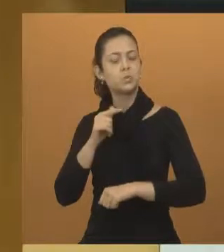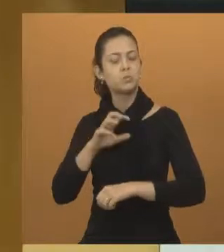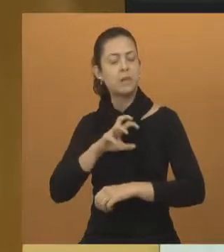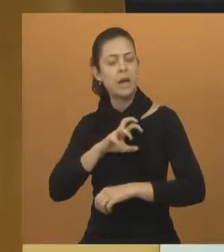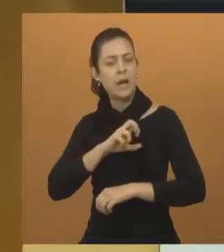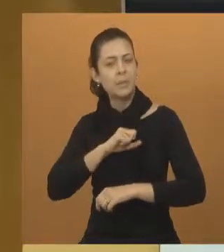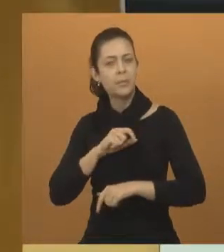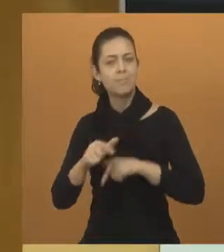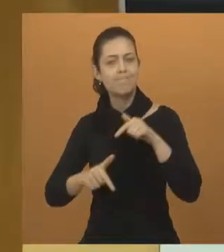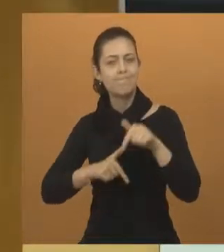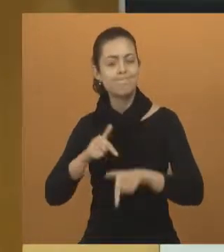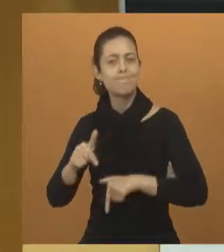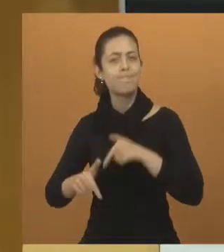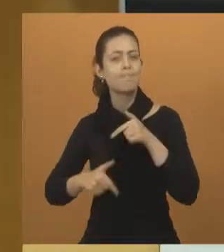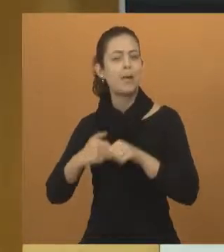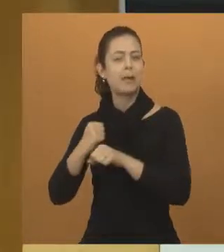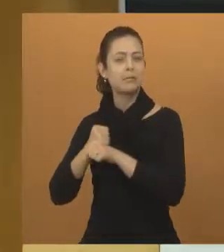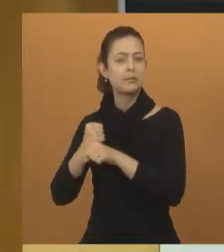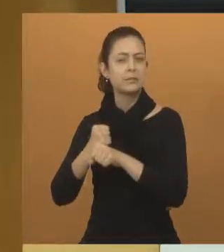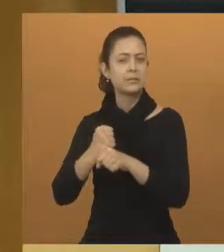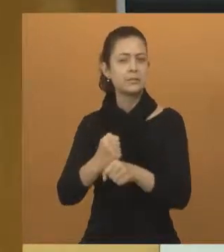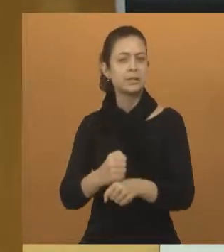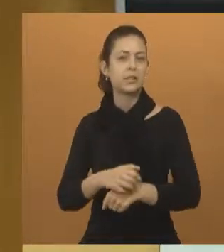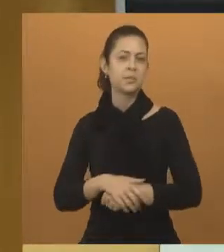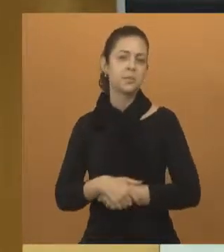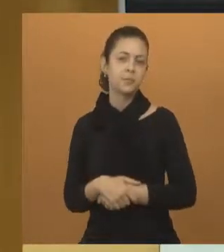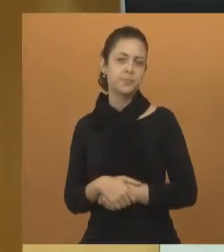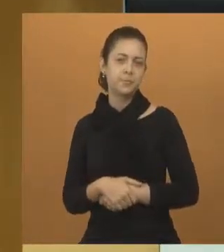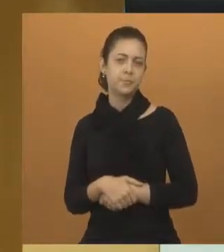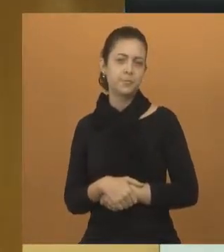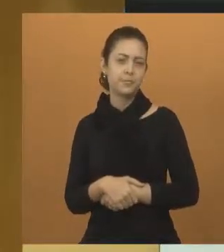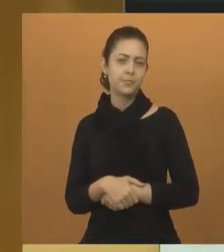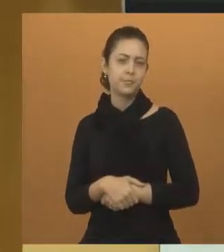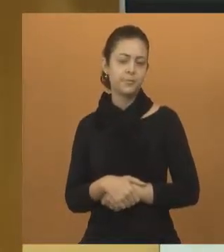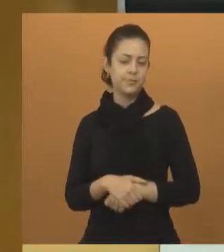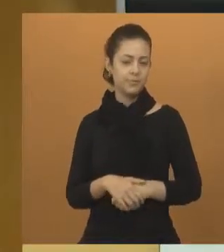amor todo esse tempo a nossa população.